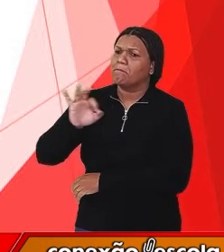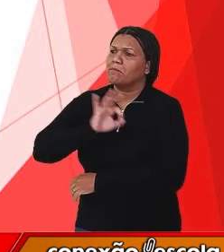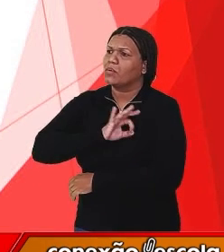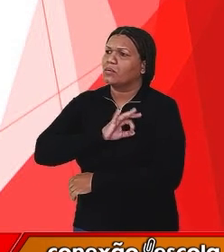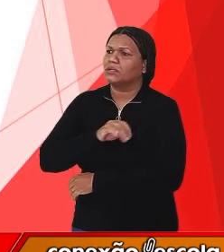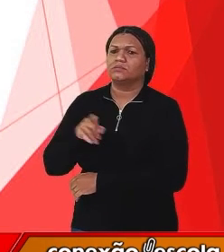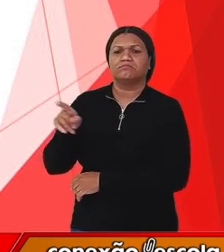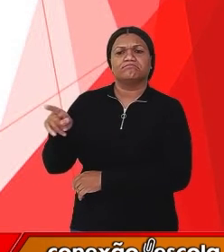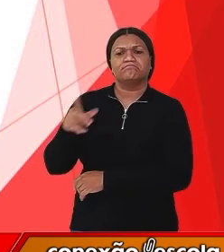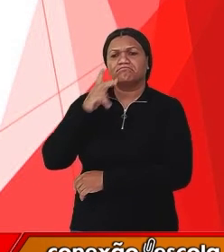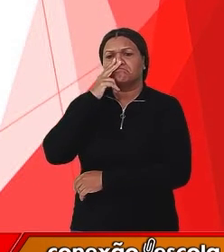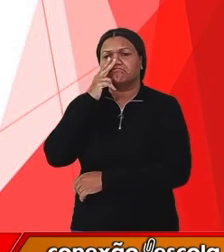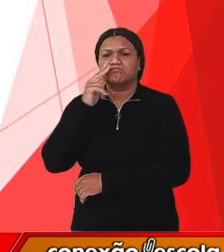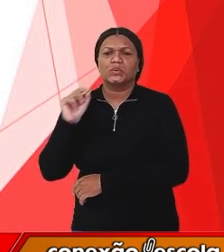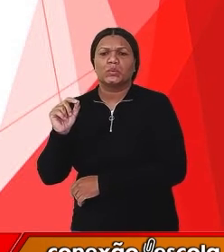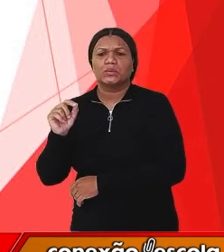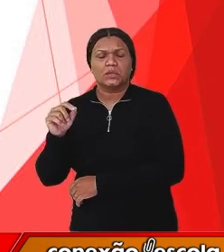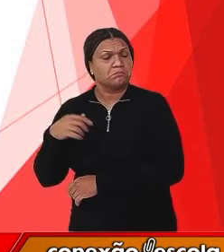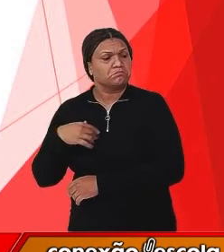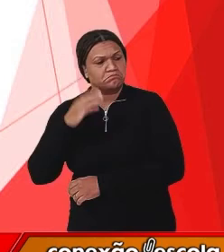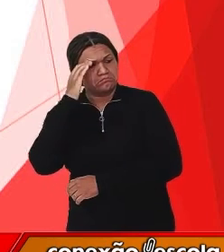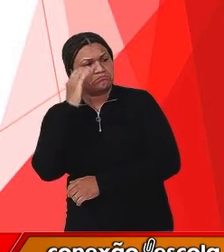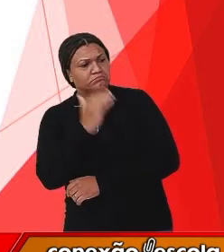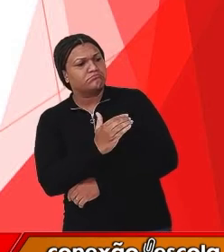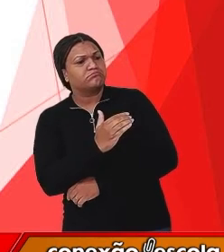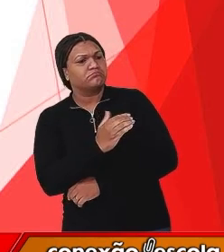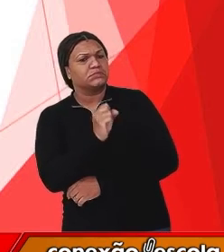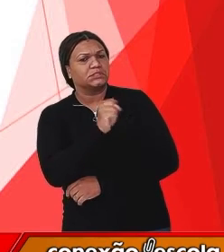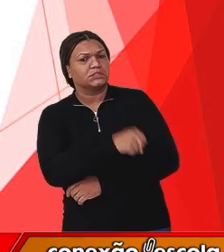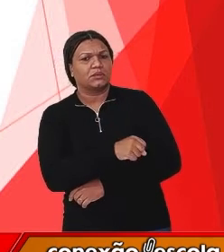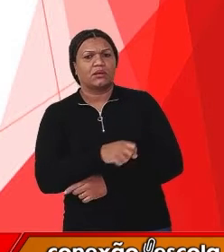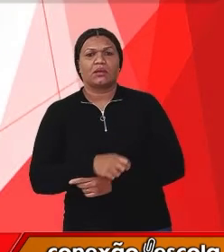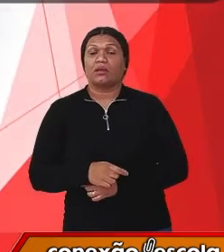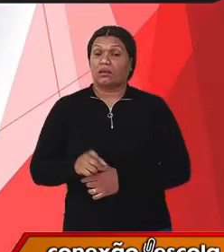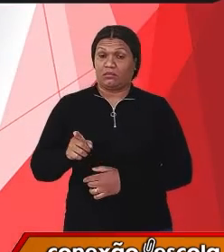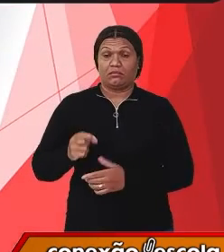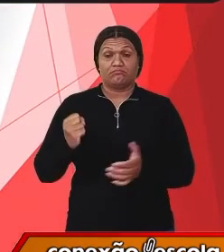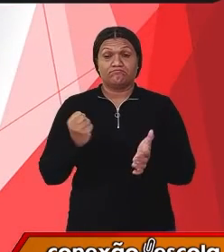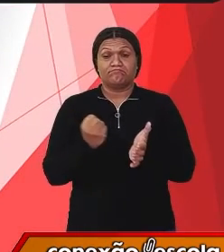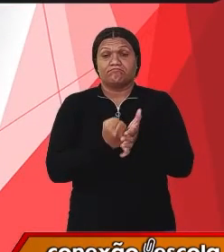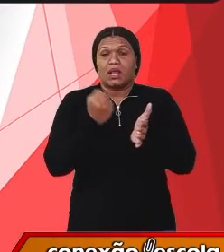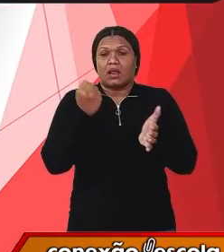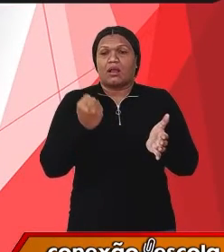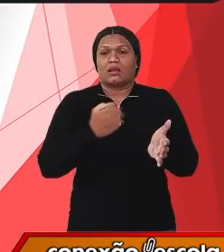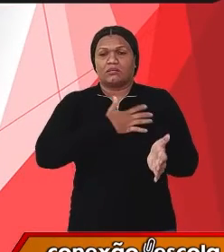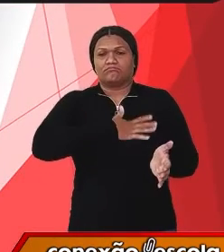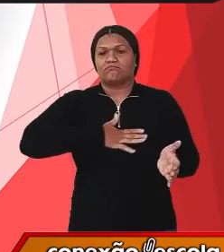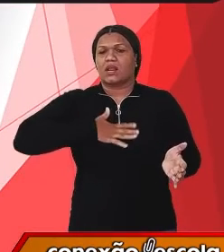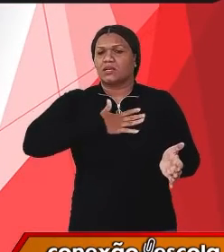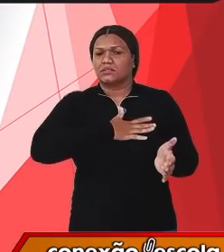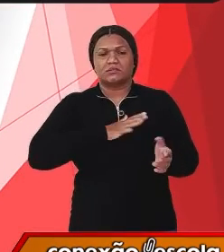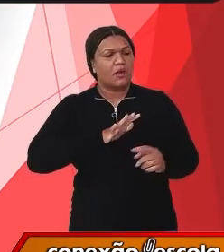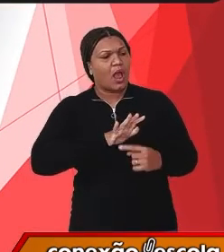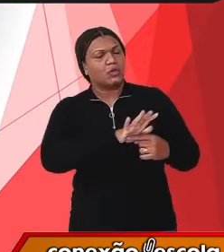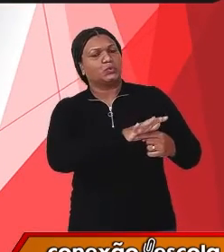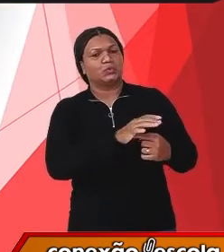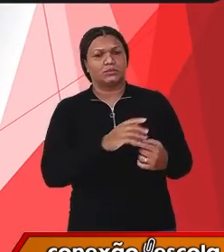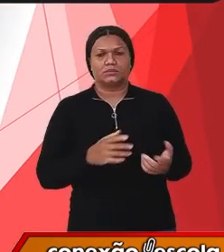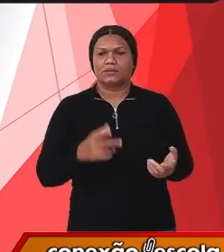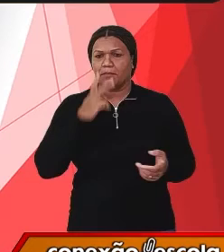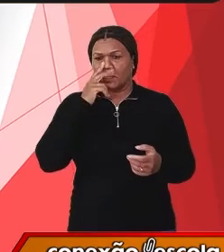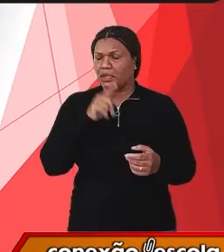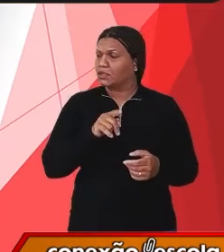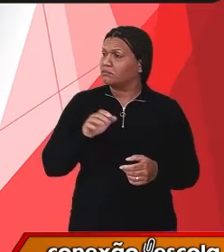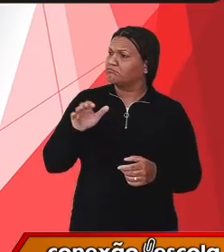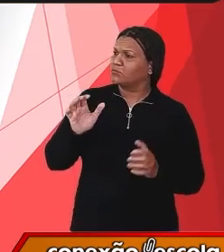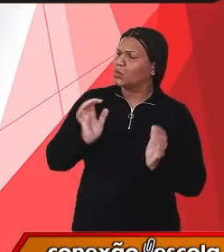tão satisfeito em poder atendê-los. Isso é marcante como ele faz referência, né, a esse grupo